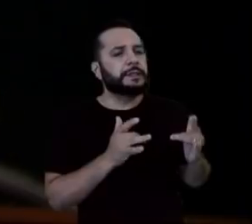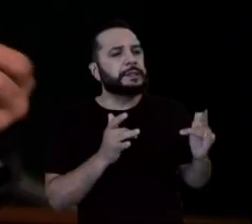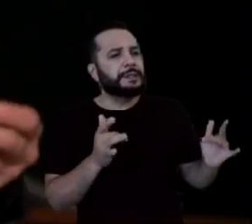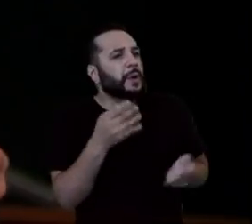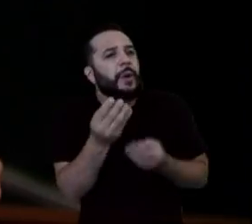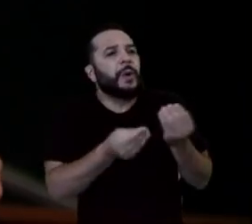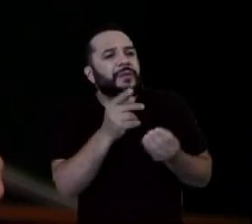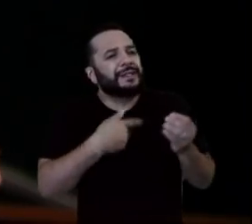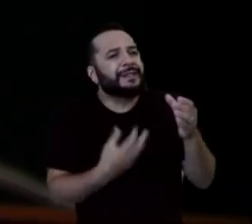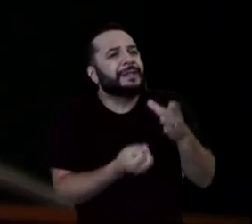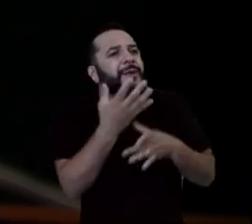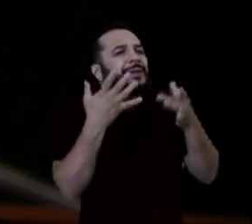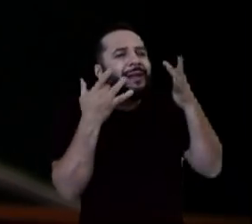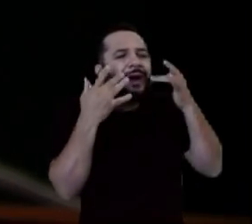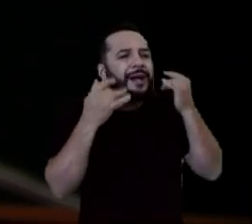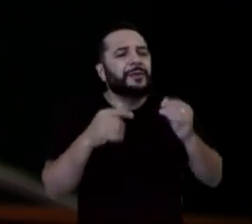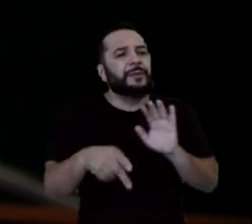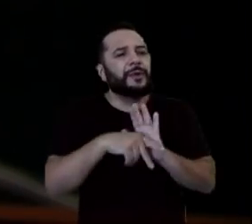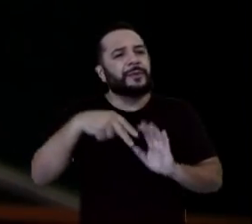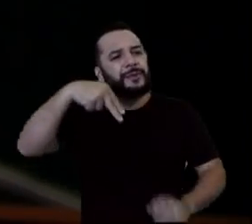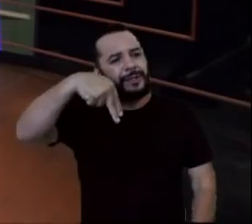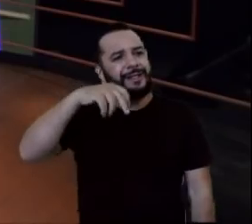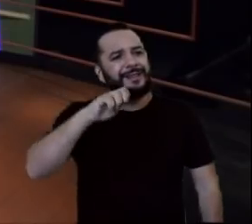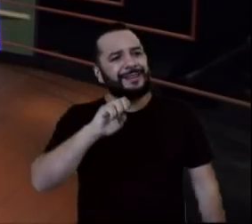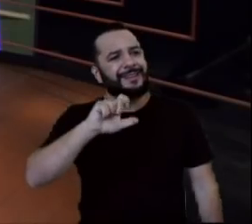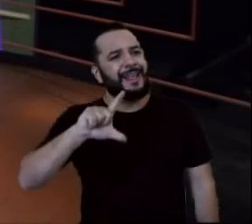que te levou a construir esse espetáculo?